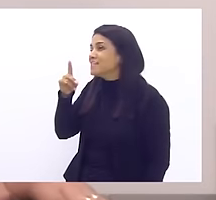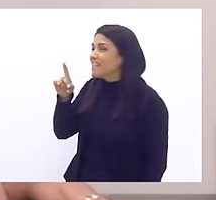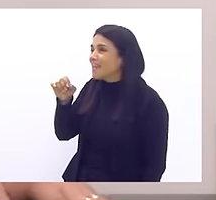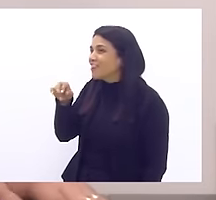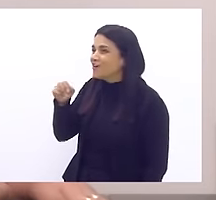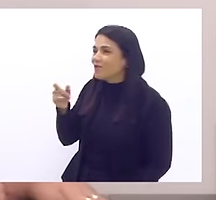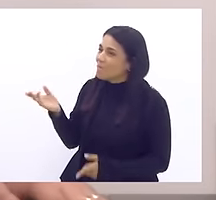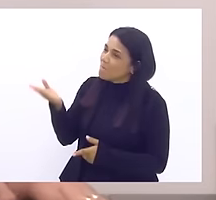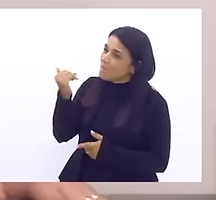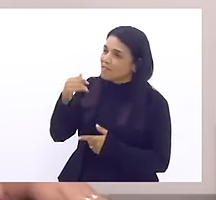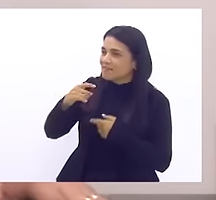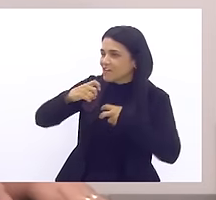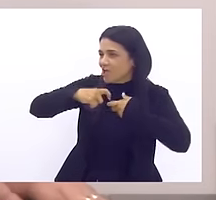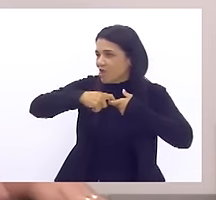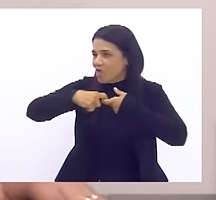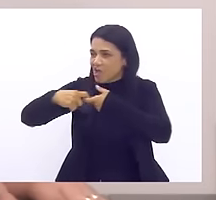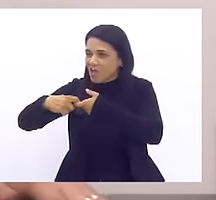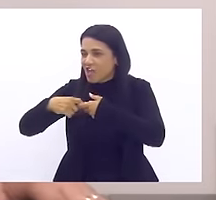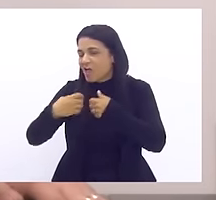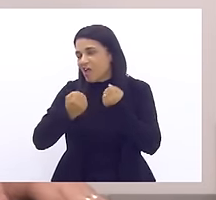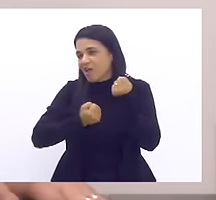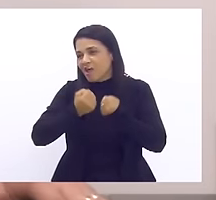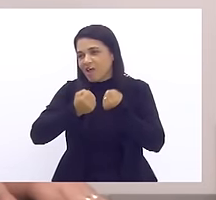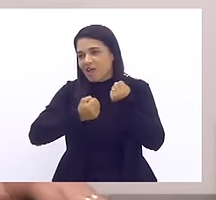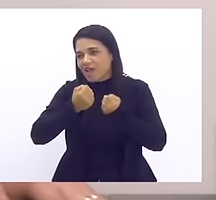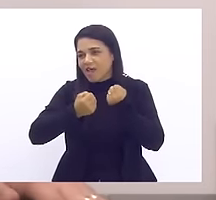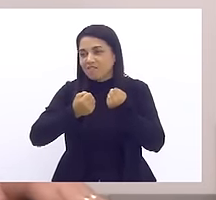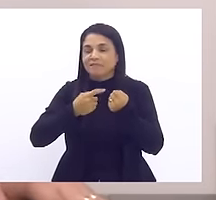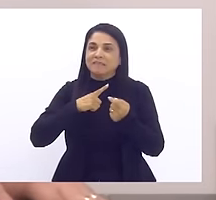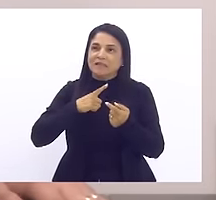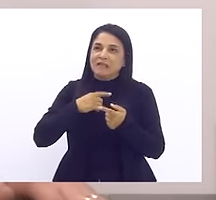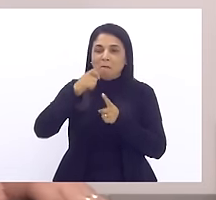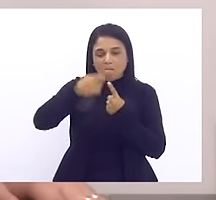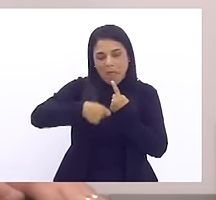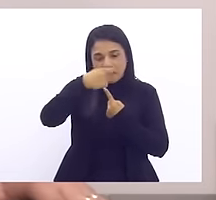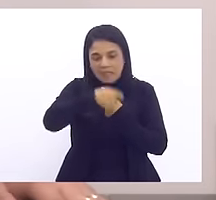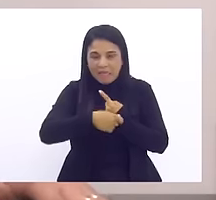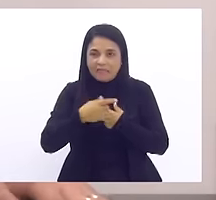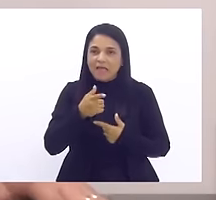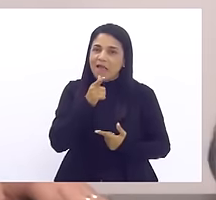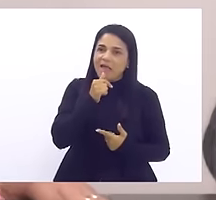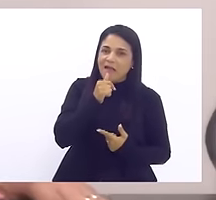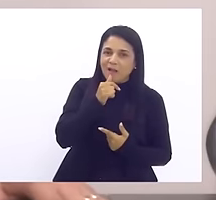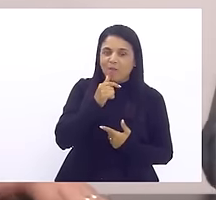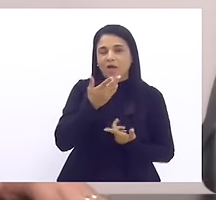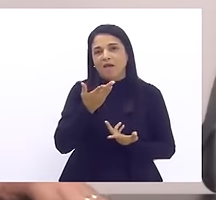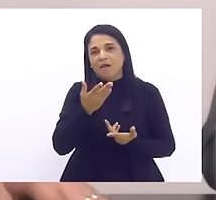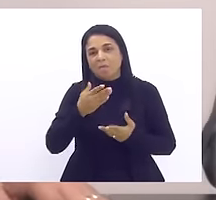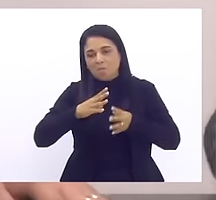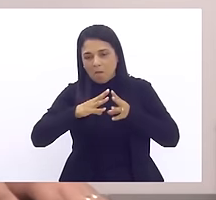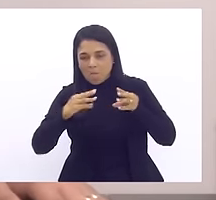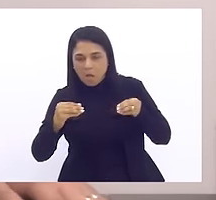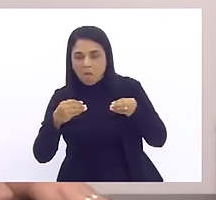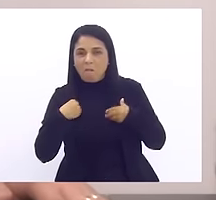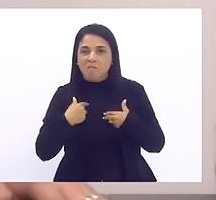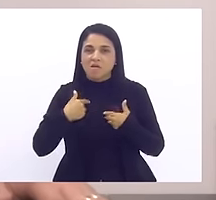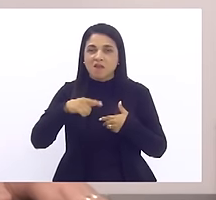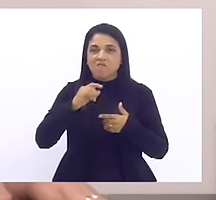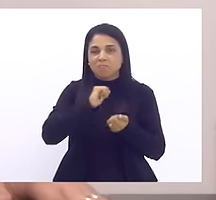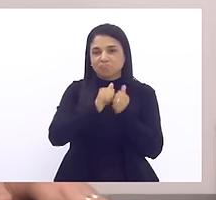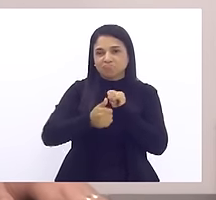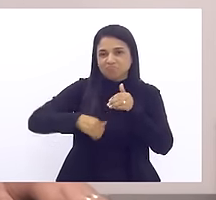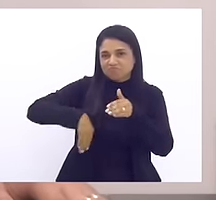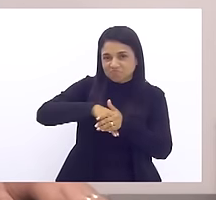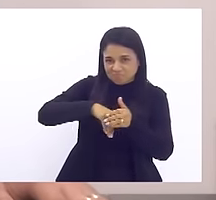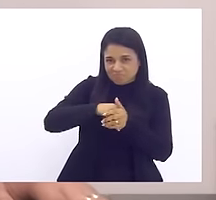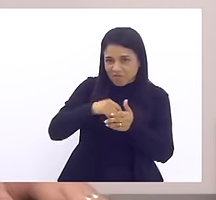de cheio de mamão água e banana para levar para Nossa pelada aí o Beto vai lá salvar fazer altruísmo é altruísmo